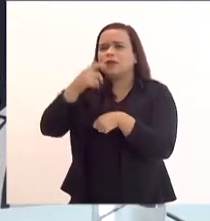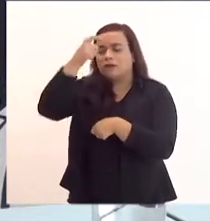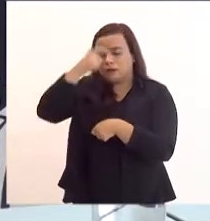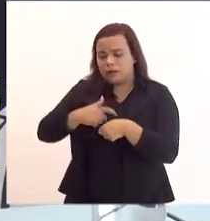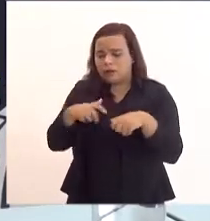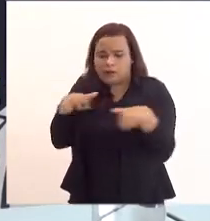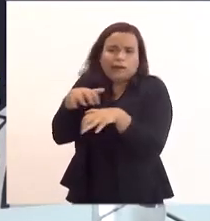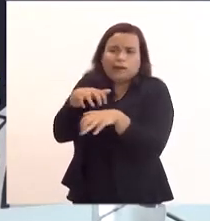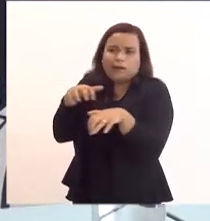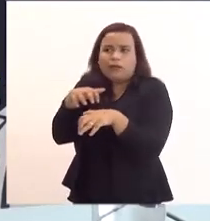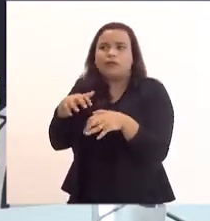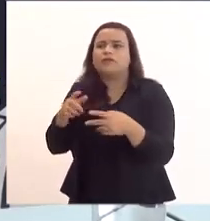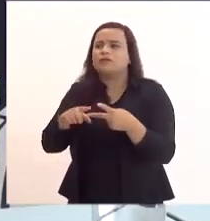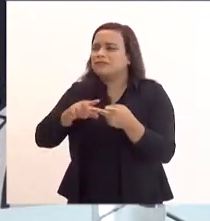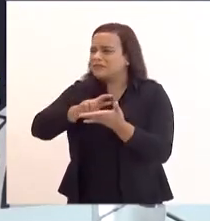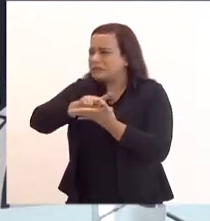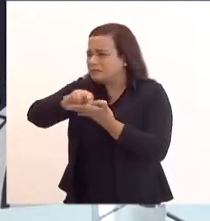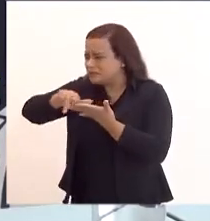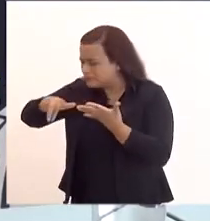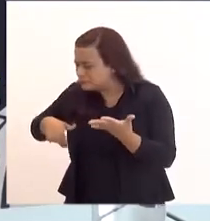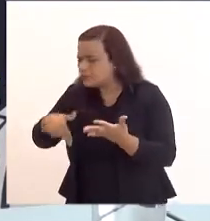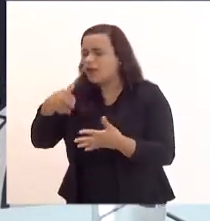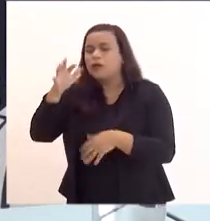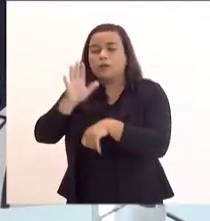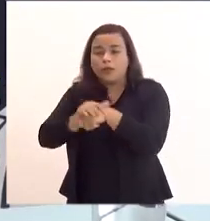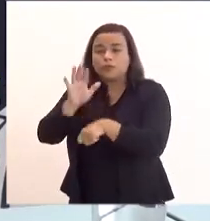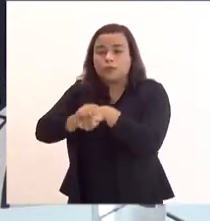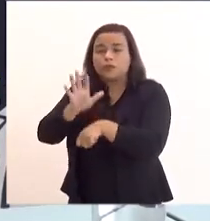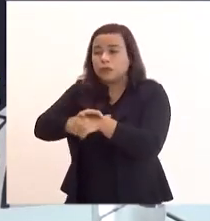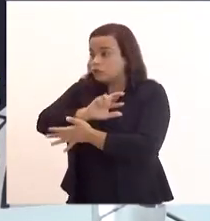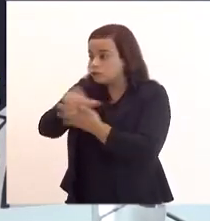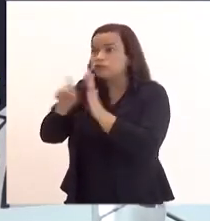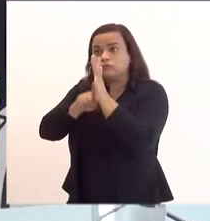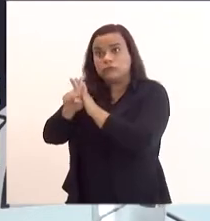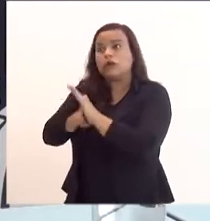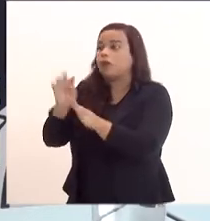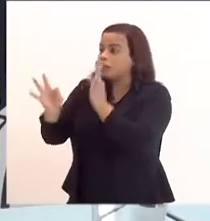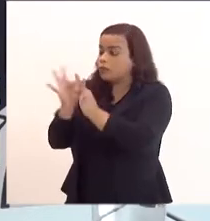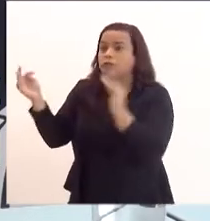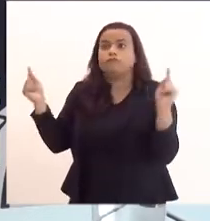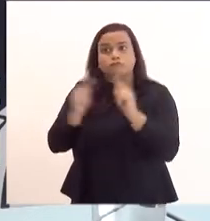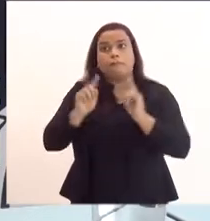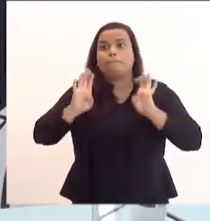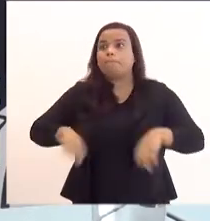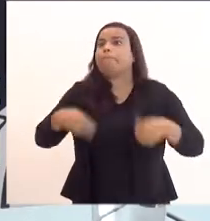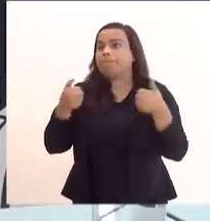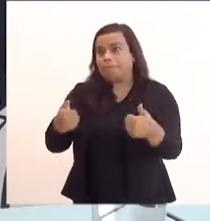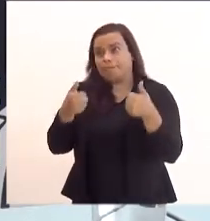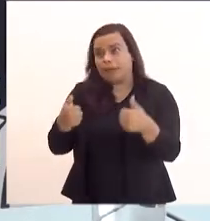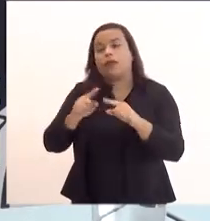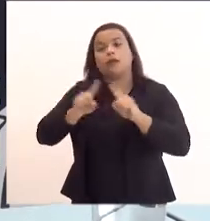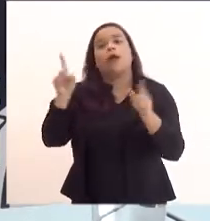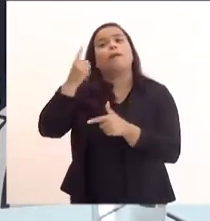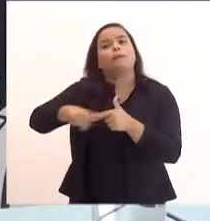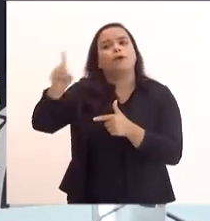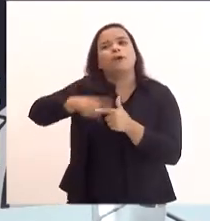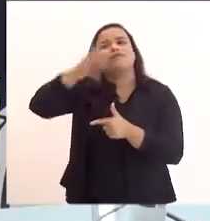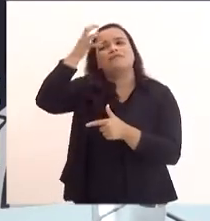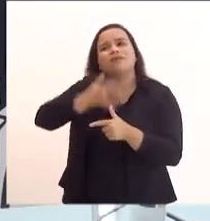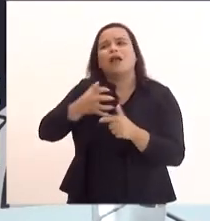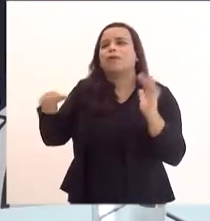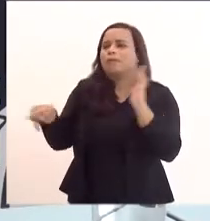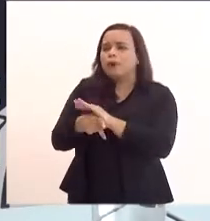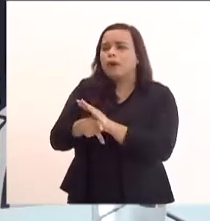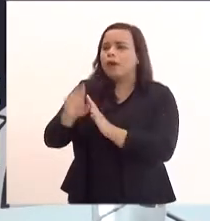epilepsia e um elenco de outras doenças que estão sendo pesquisadas. O grande problema ainda da cannabis